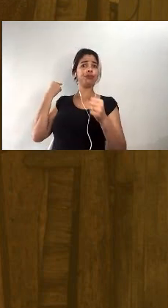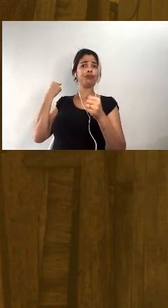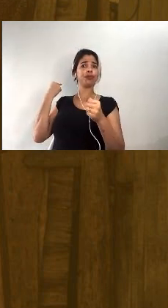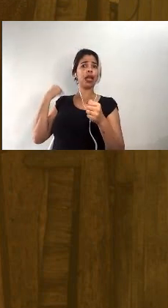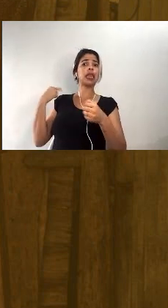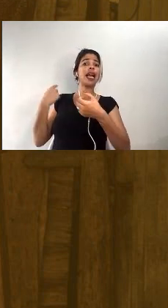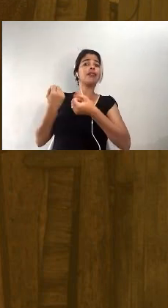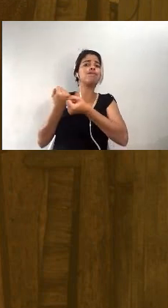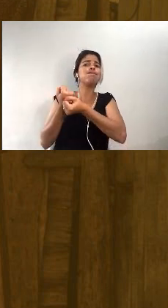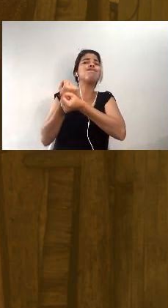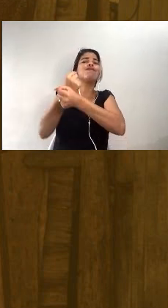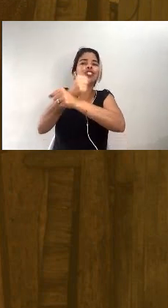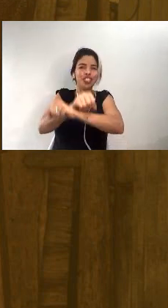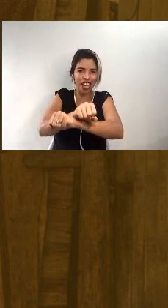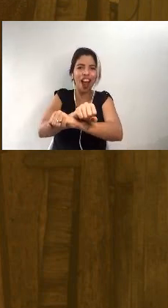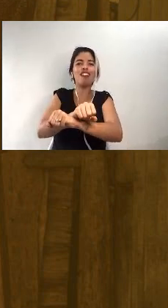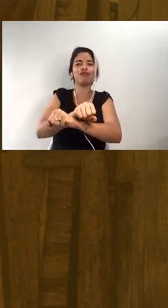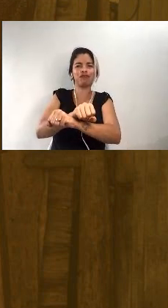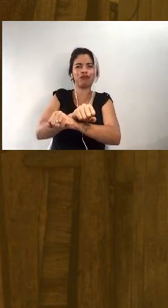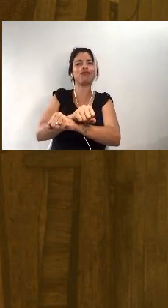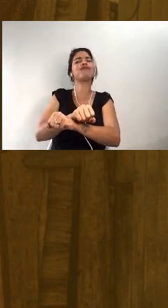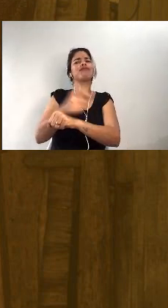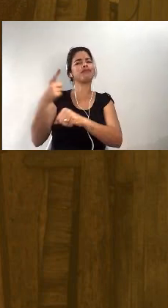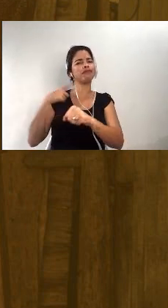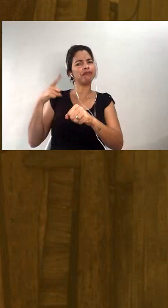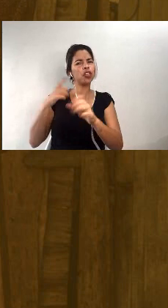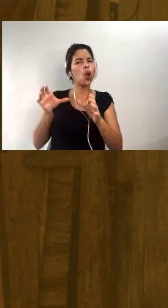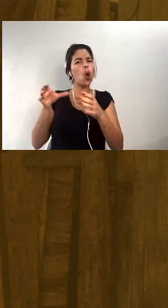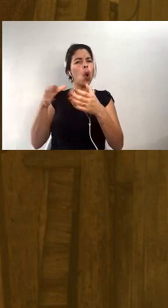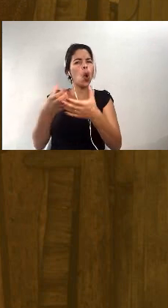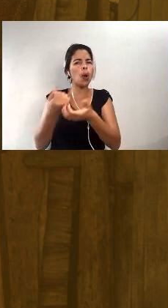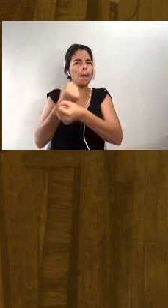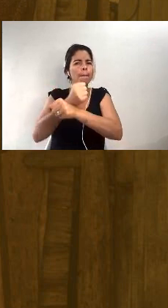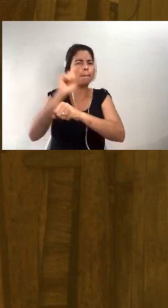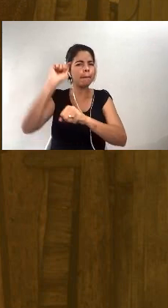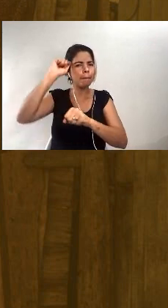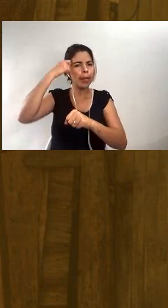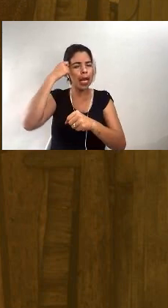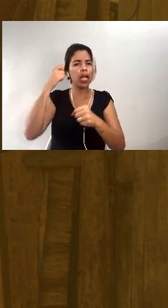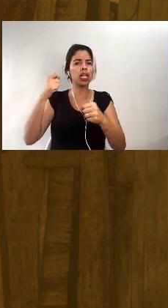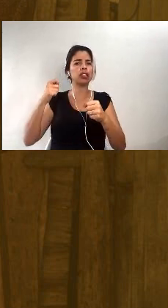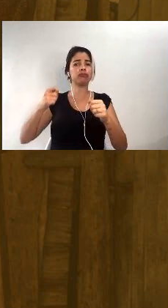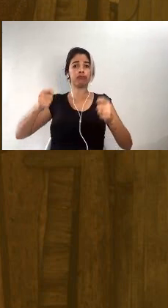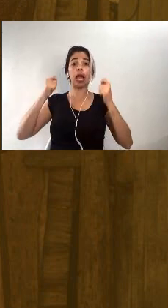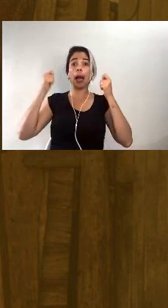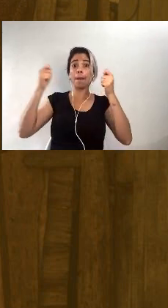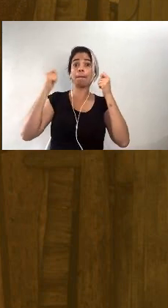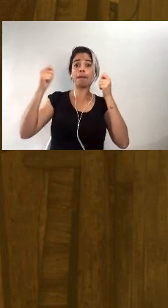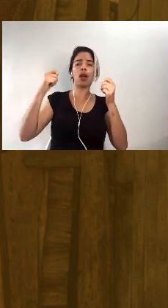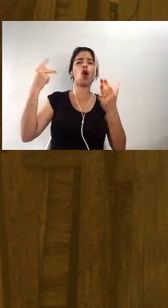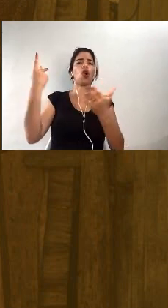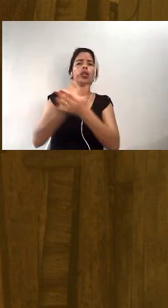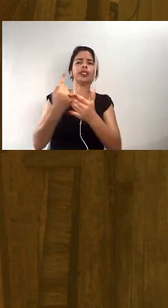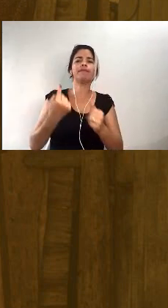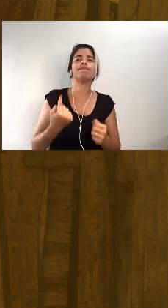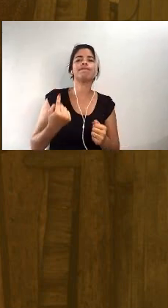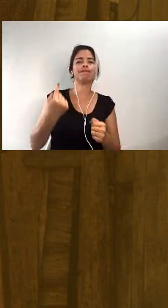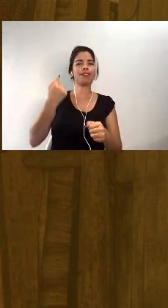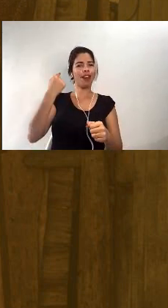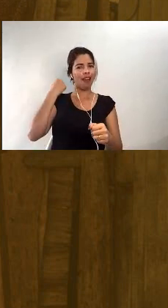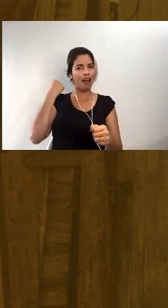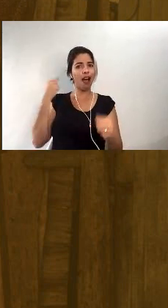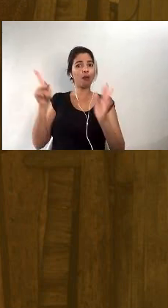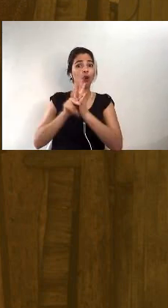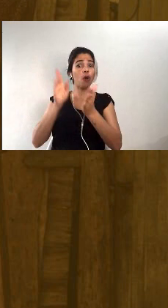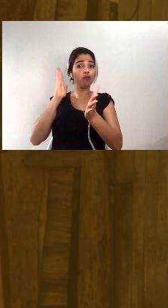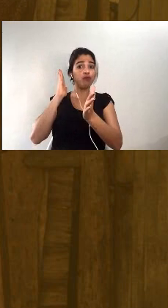da escravidão, os quilombos, né, as manifestações que aconteceram, né, de